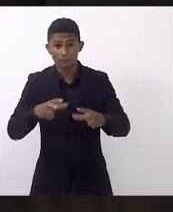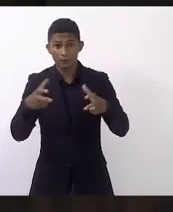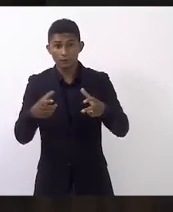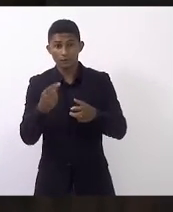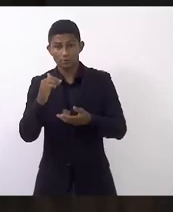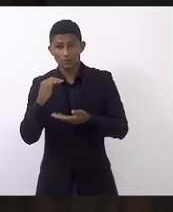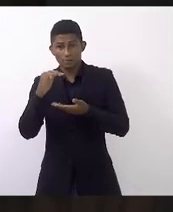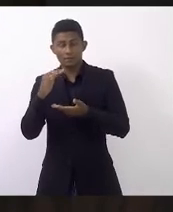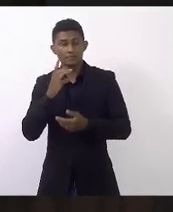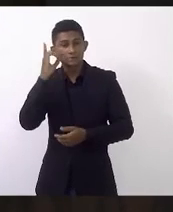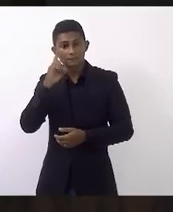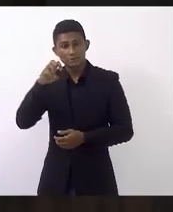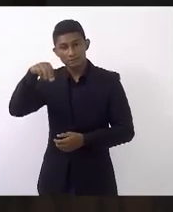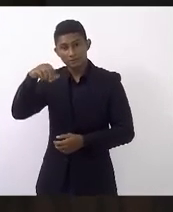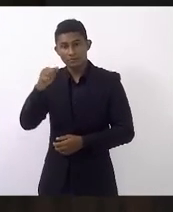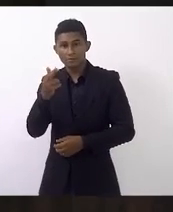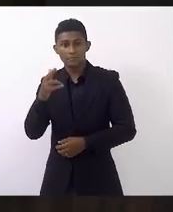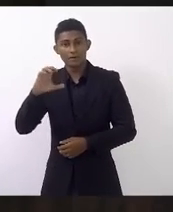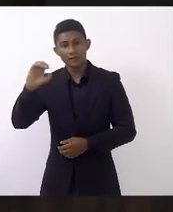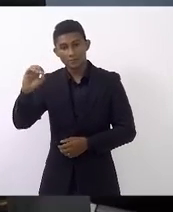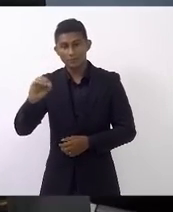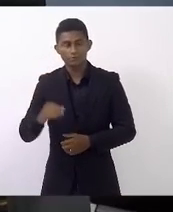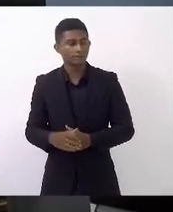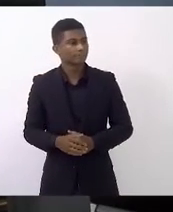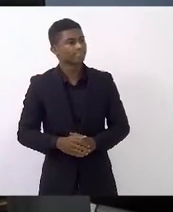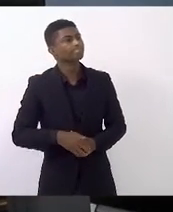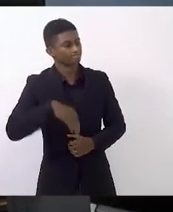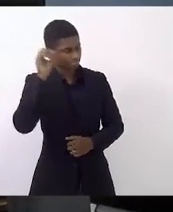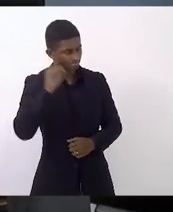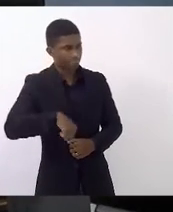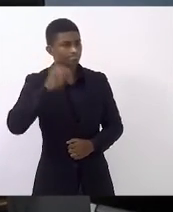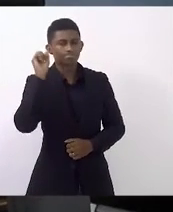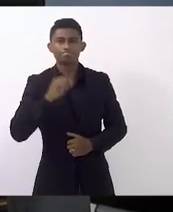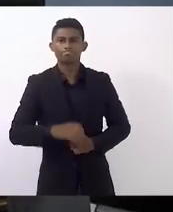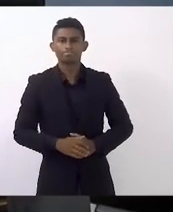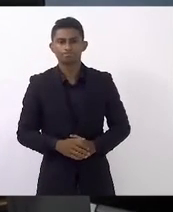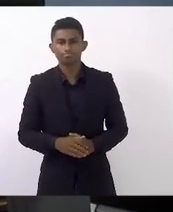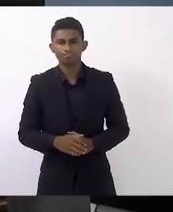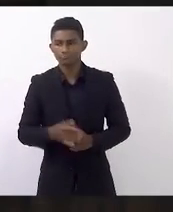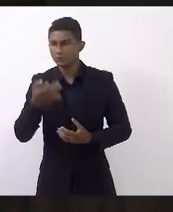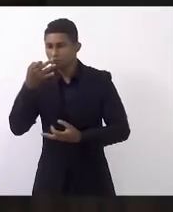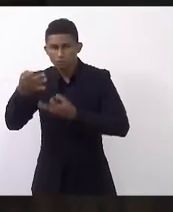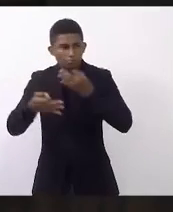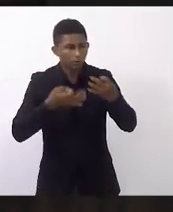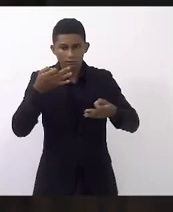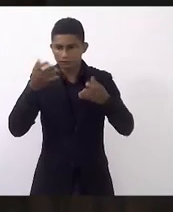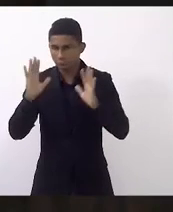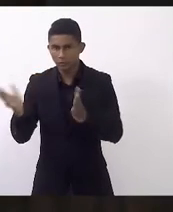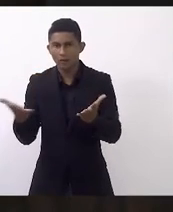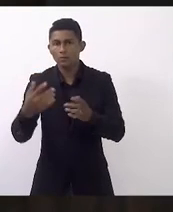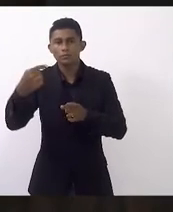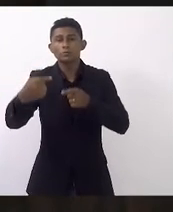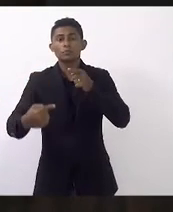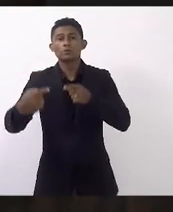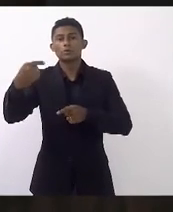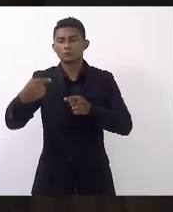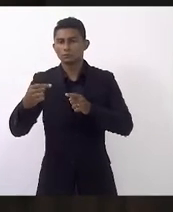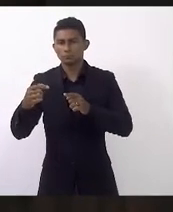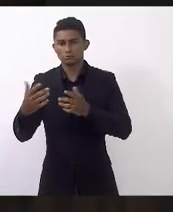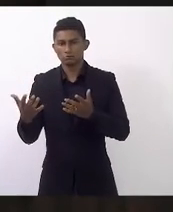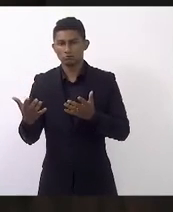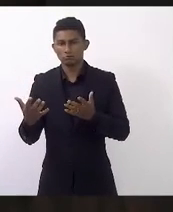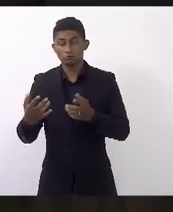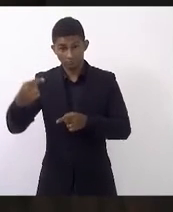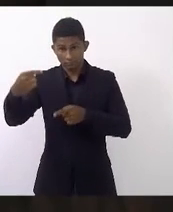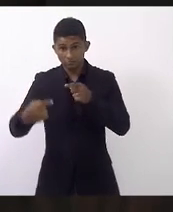Márcio Canella. Deputado Márcio Pacheco. Favorável. Com os pareceres emitidos em discussão. Vai discutir,